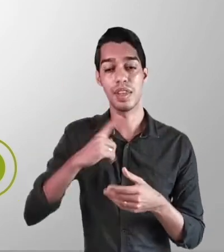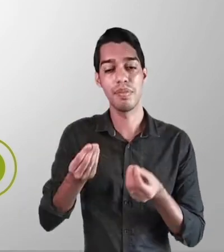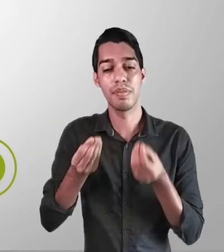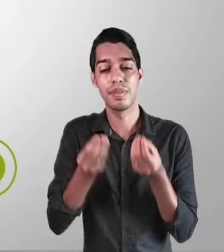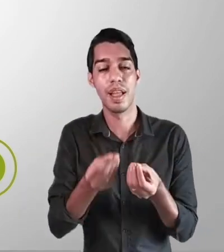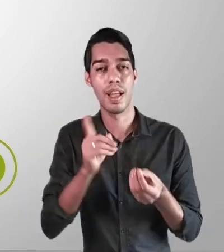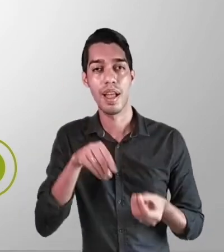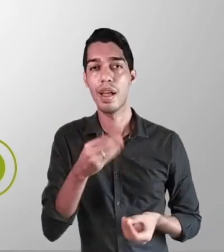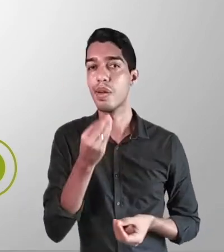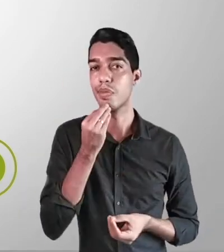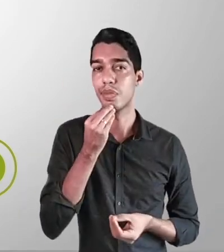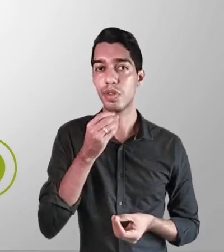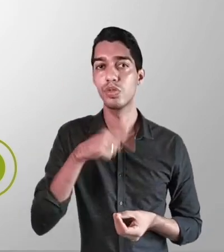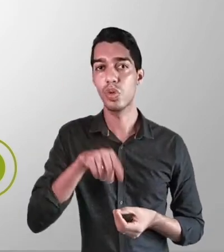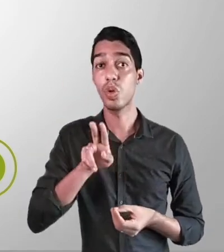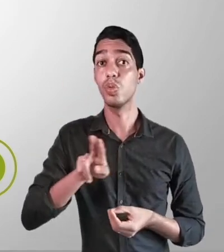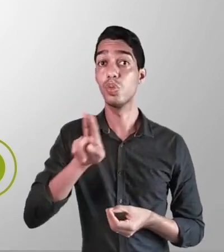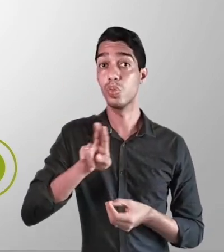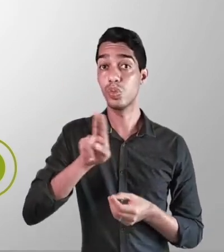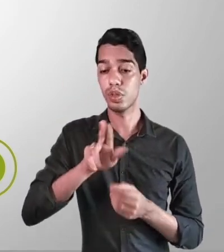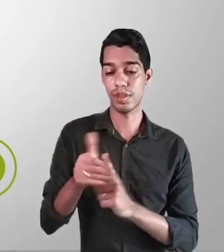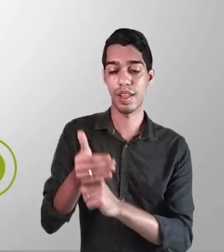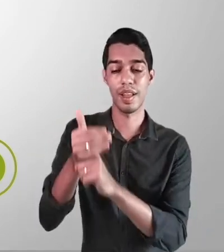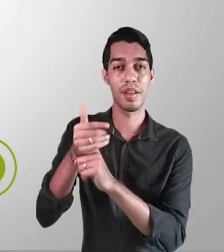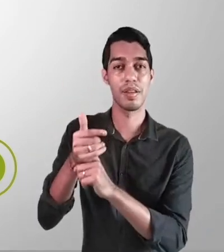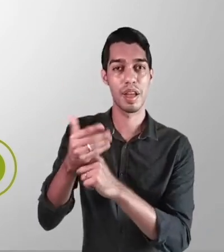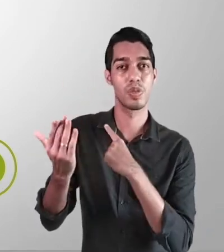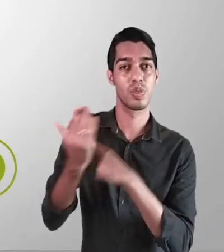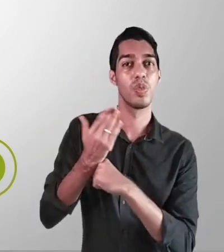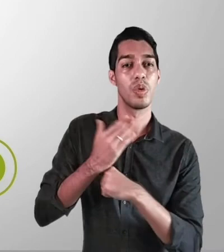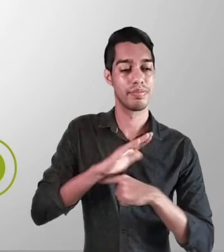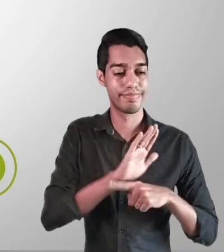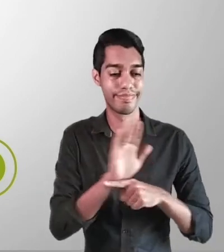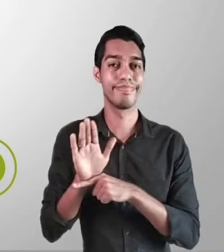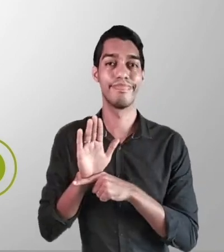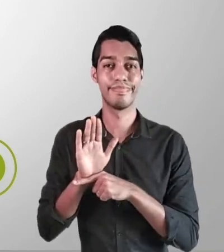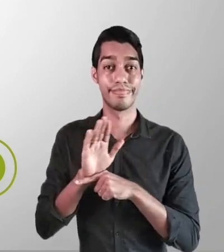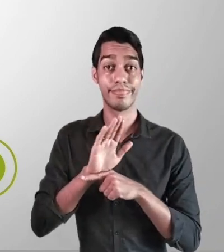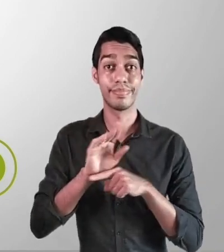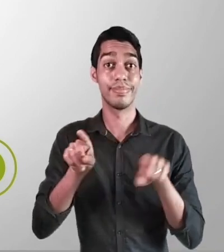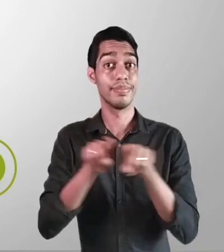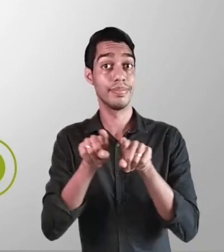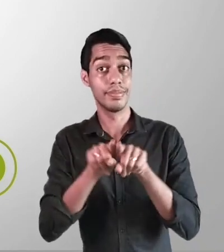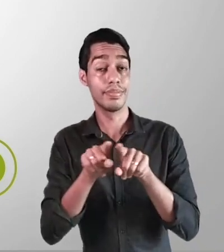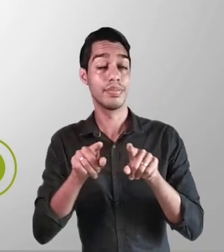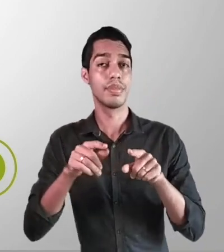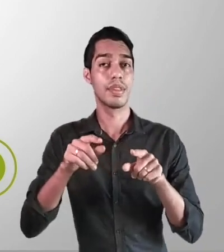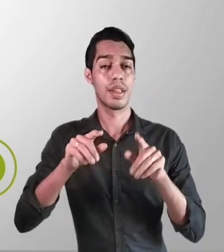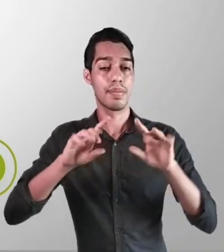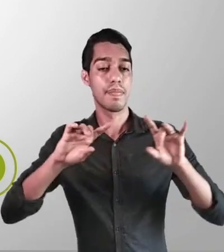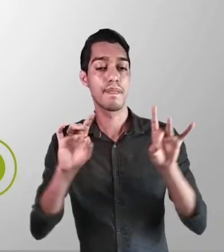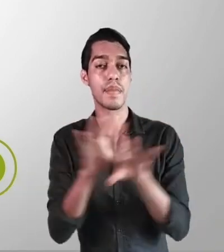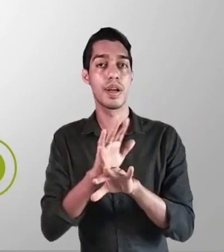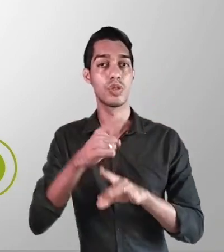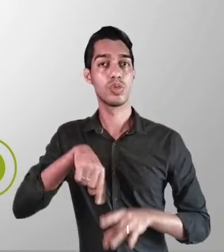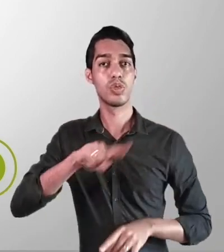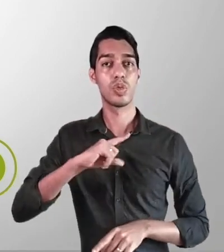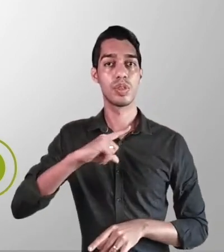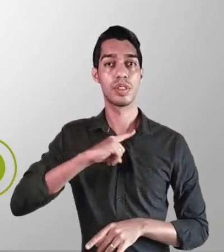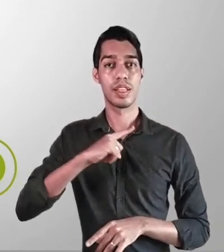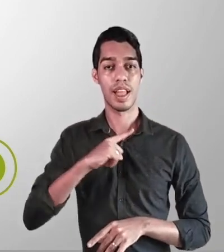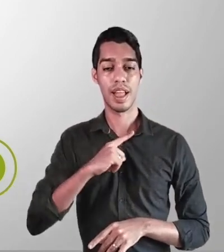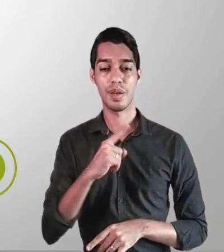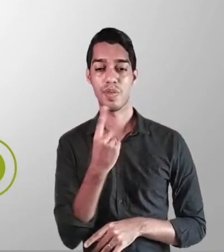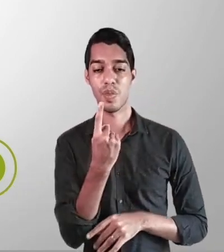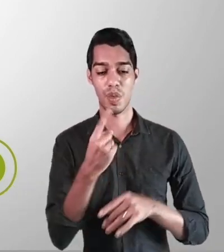possa usar essa tecnologia ao nosso favor, né? E por fim, nós temos um eixo importante que é a formação de um